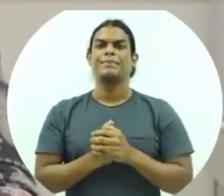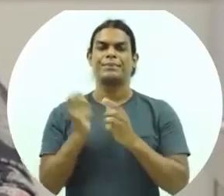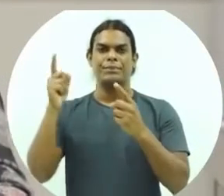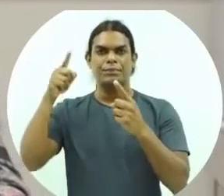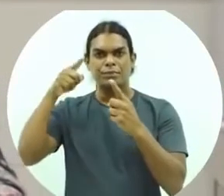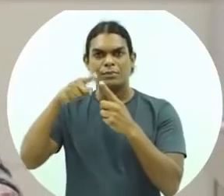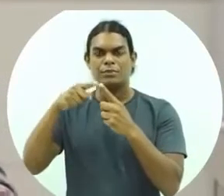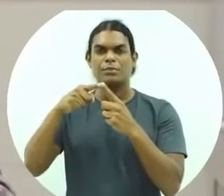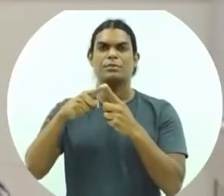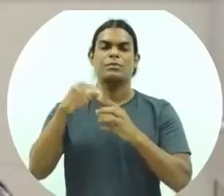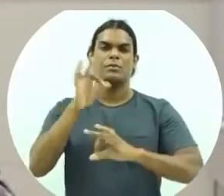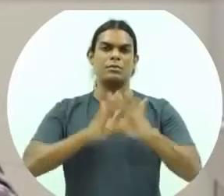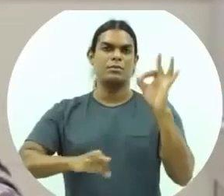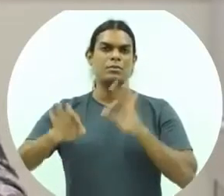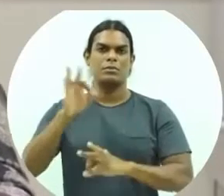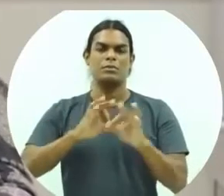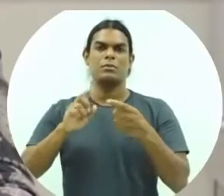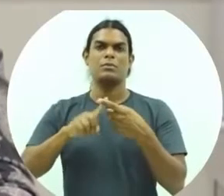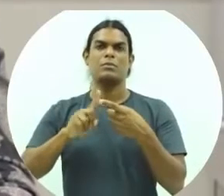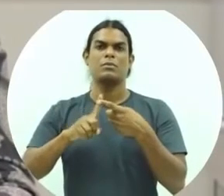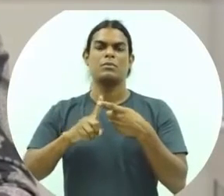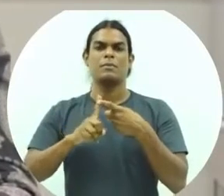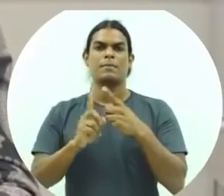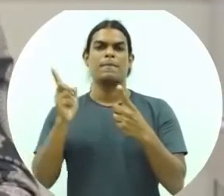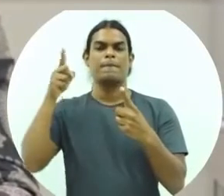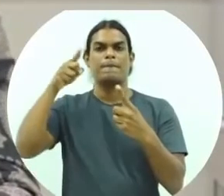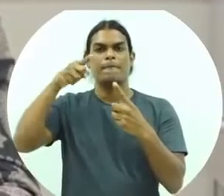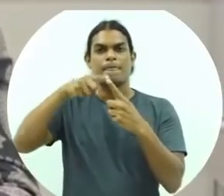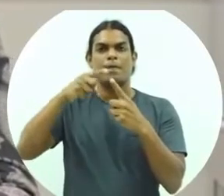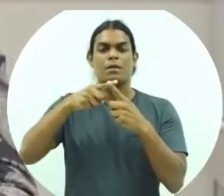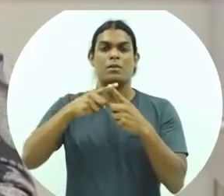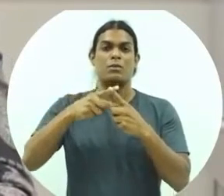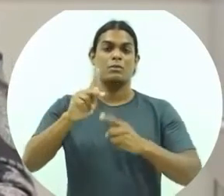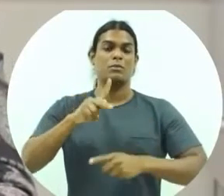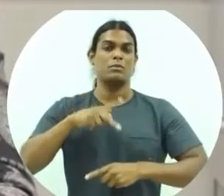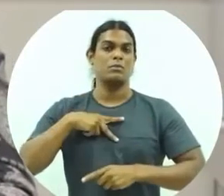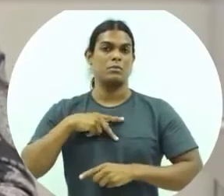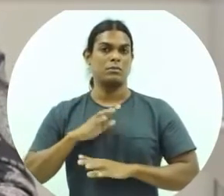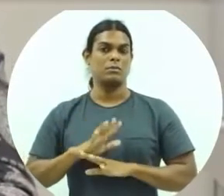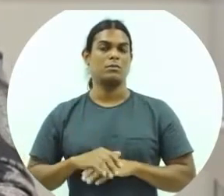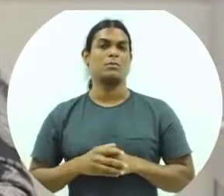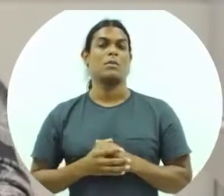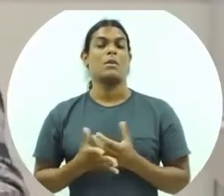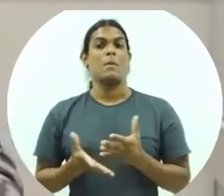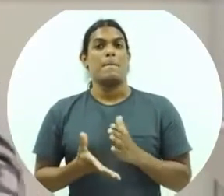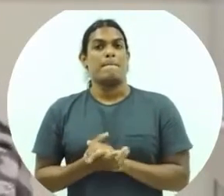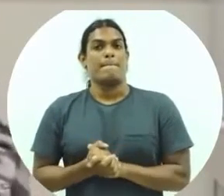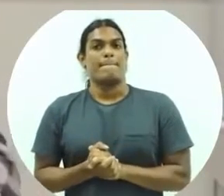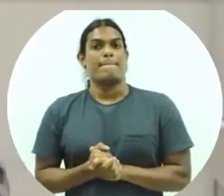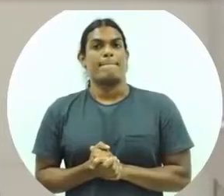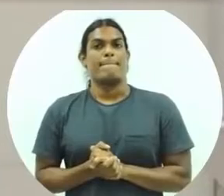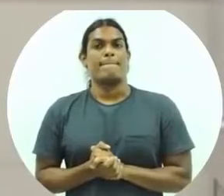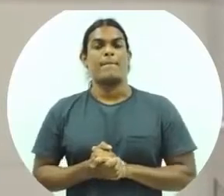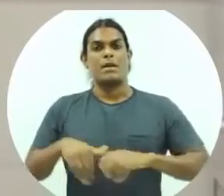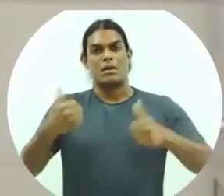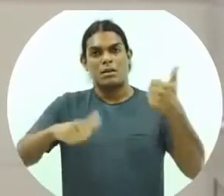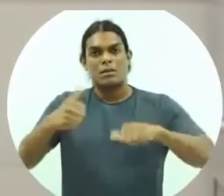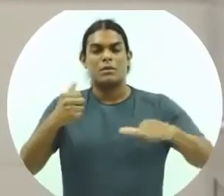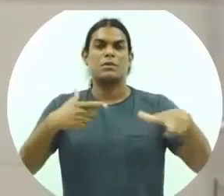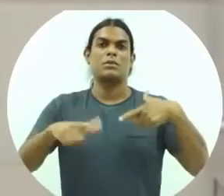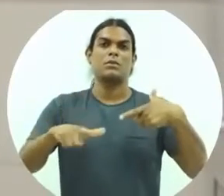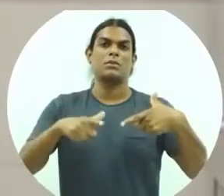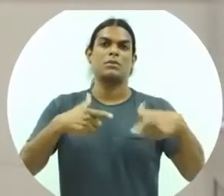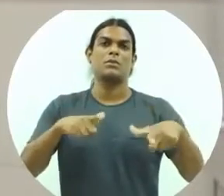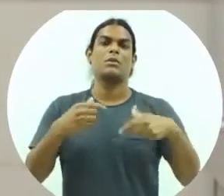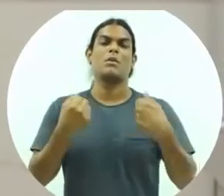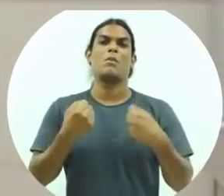de um lado, os objetivos organizacionais e, de outro, os objetivos individuais. Bom, a